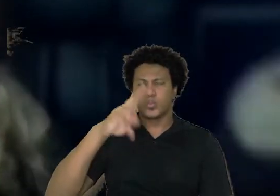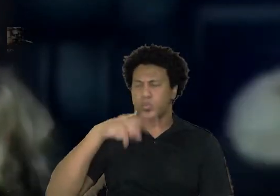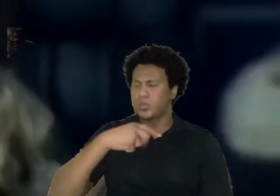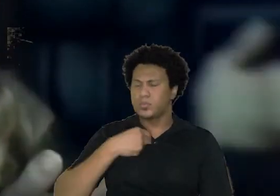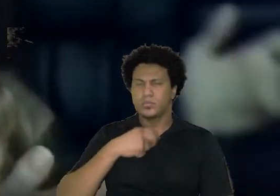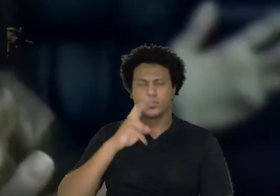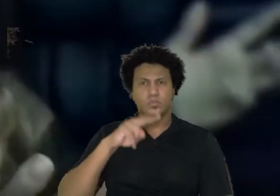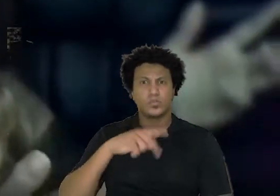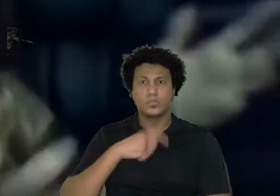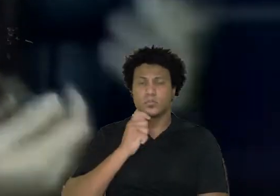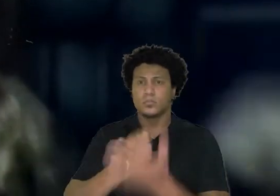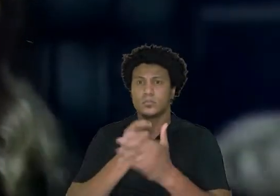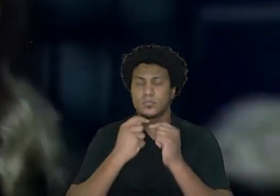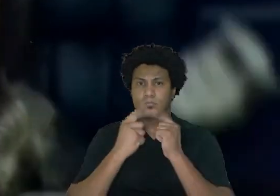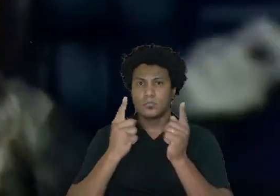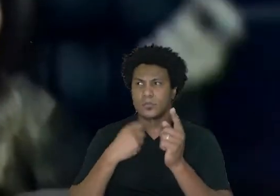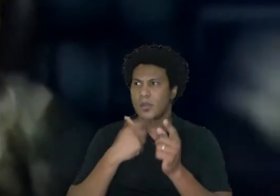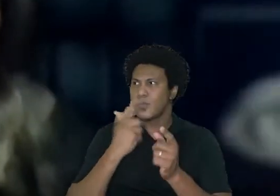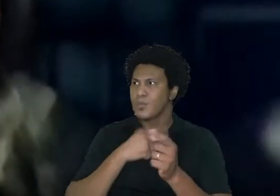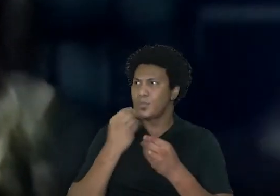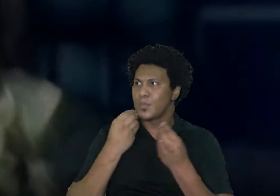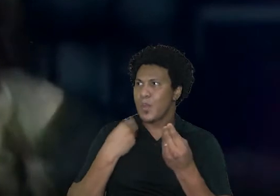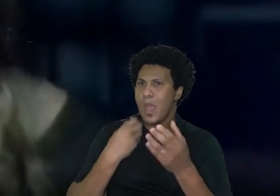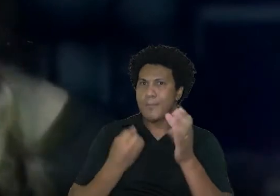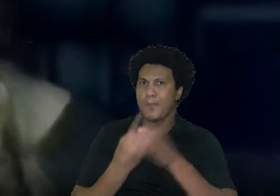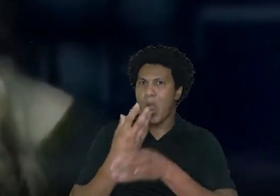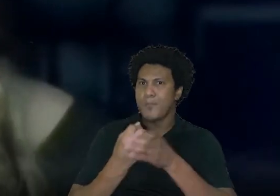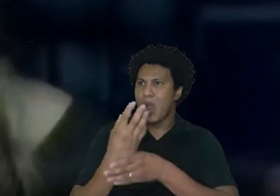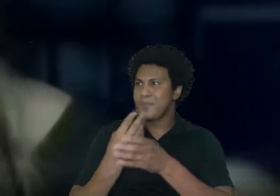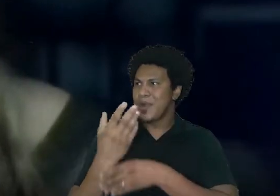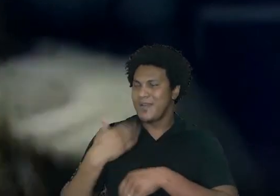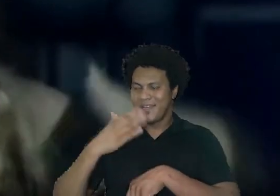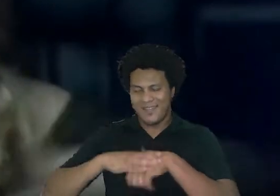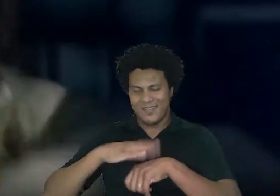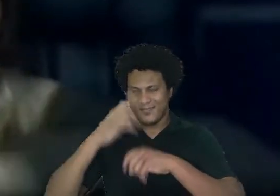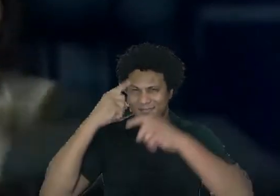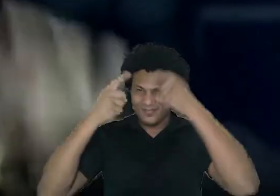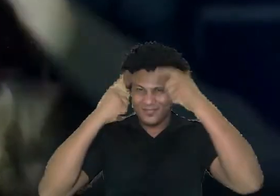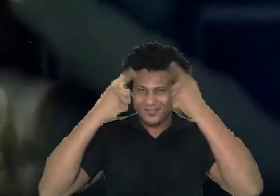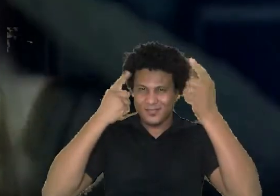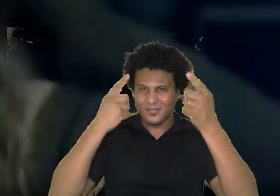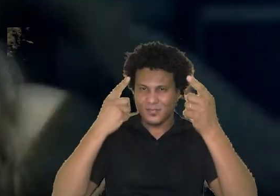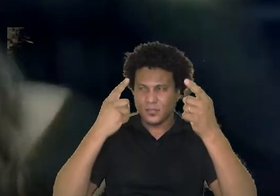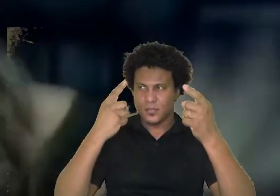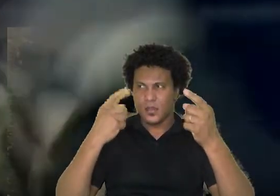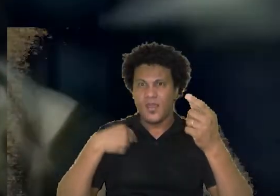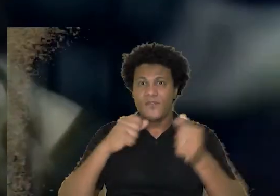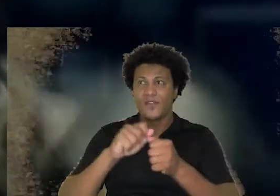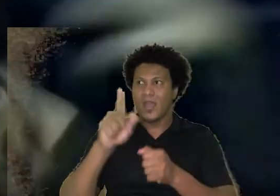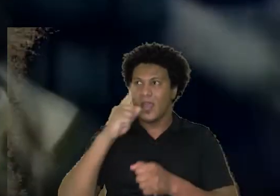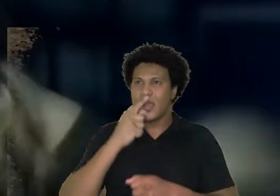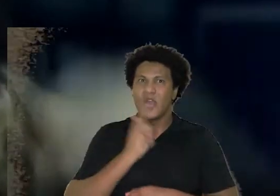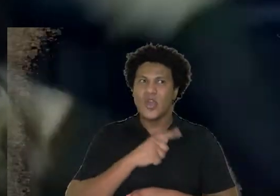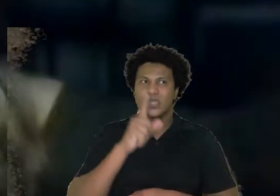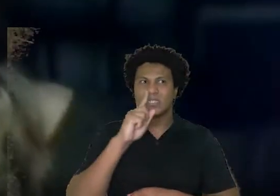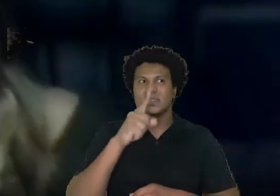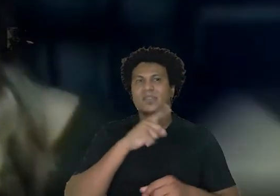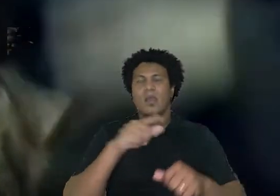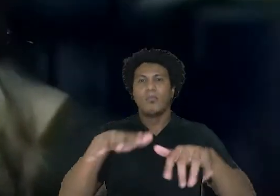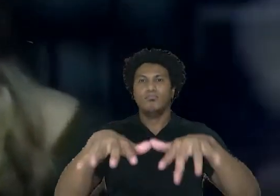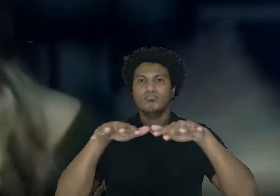nunca consegui pagar um serviço de audiodescrição dos meus espetáculos, nunca assim na vida, né? Não tive criações e